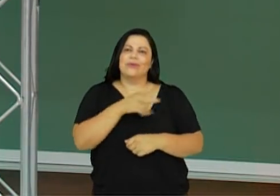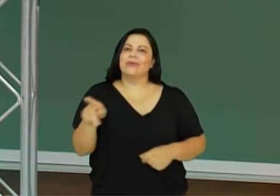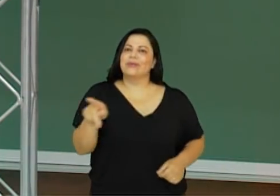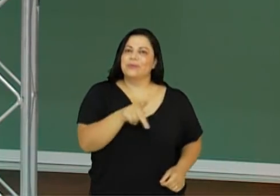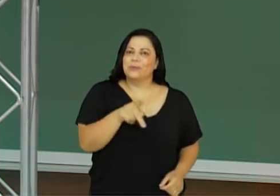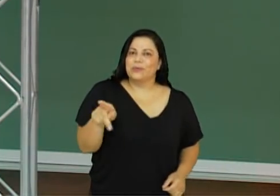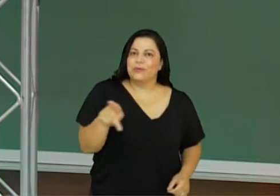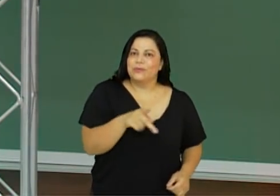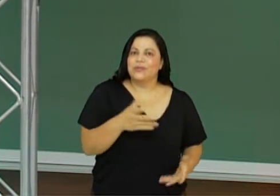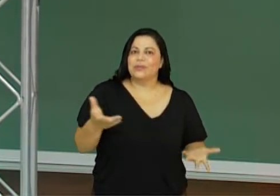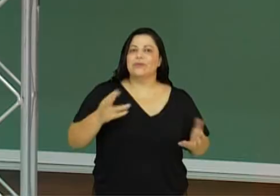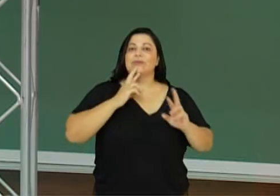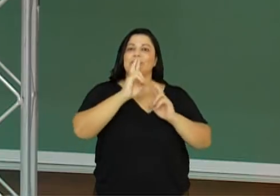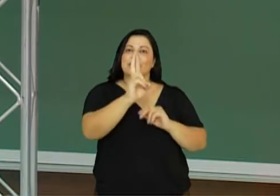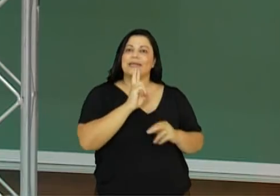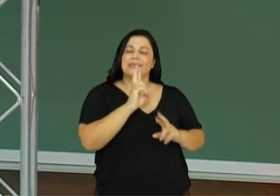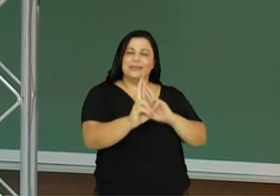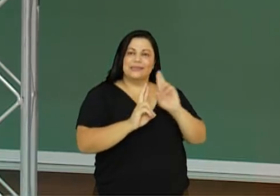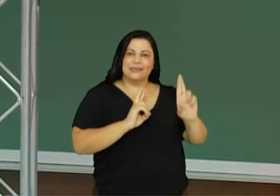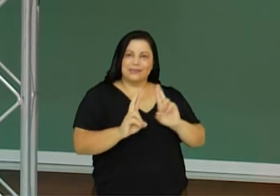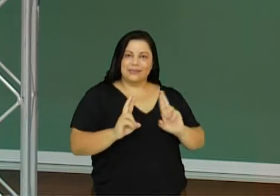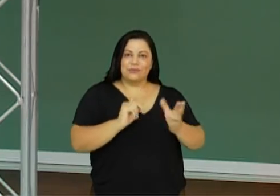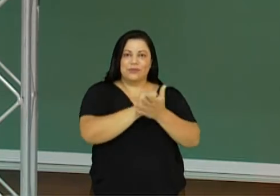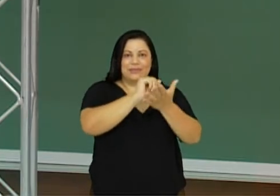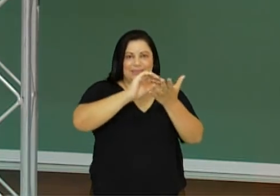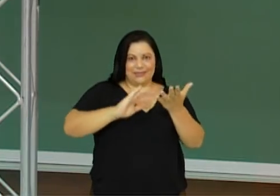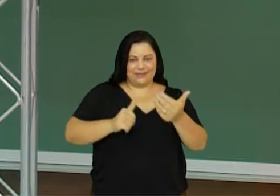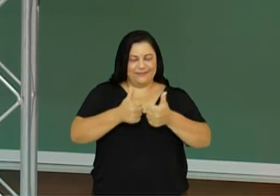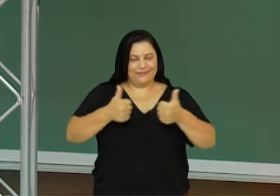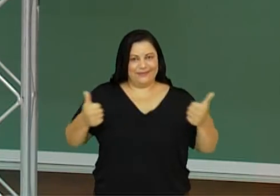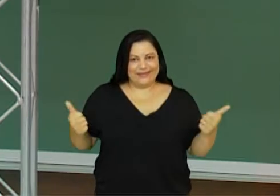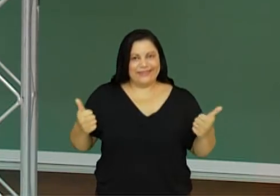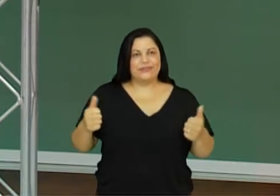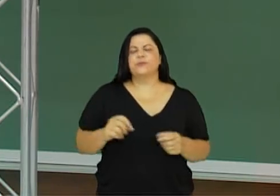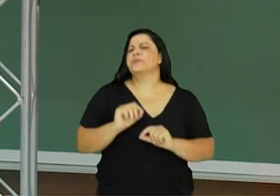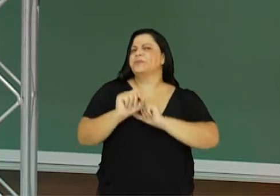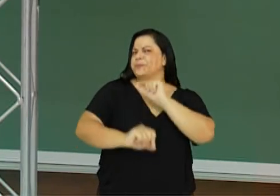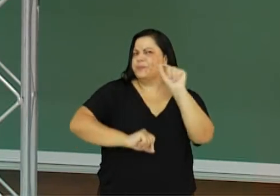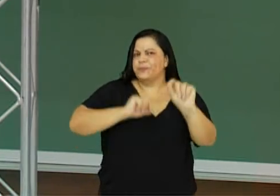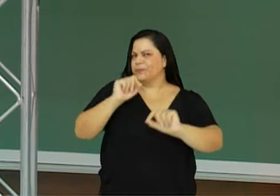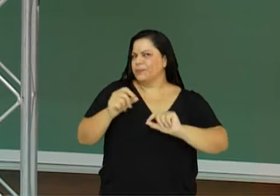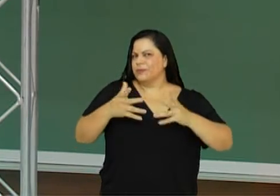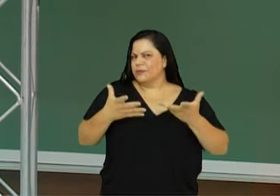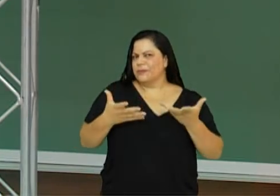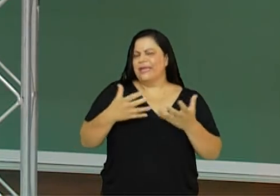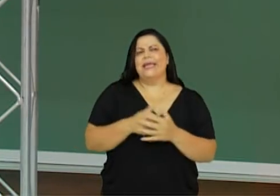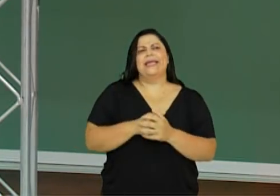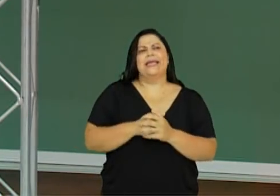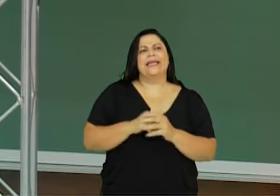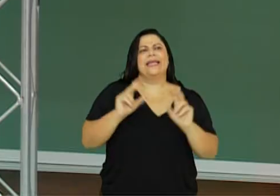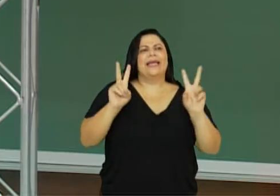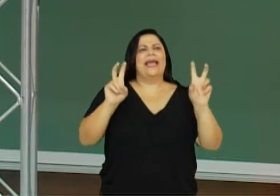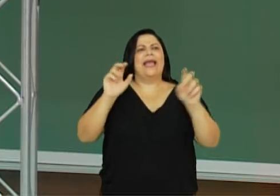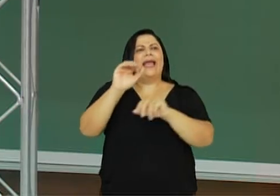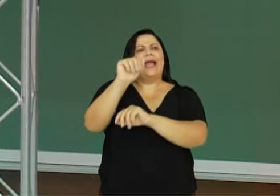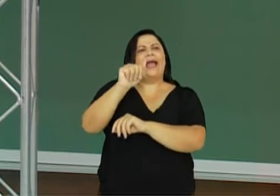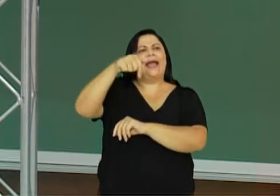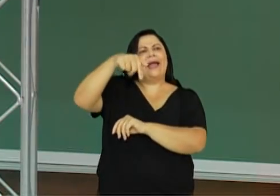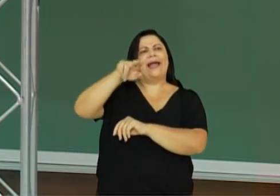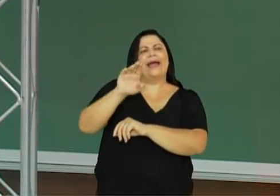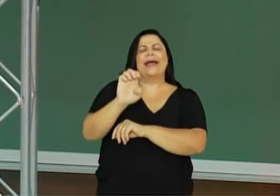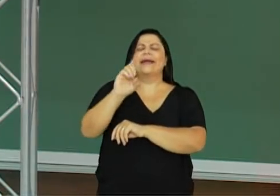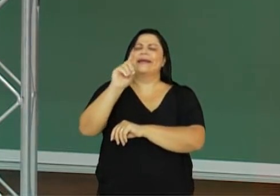professor, as suas respostas das nossas atividades, né? Então, o que eram os aquedutos e qual a importância